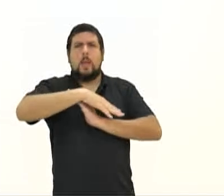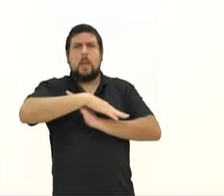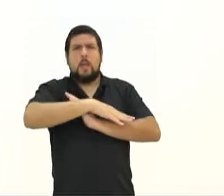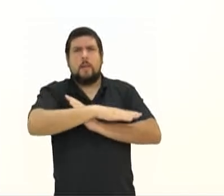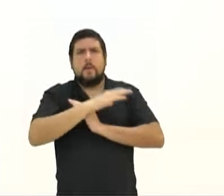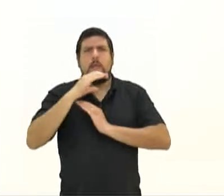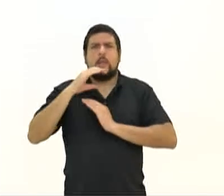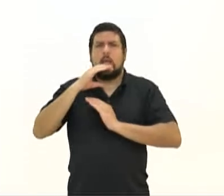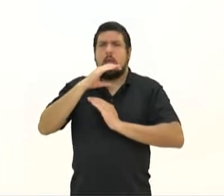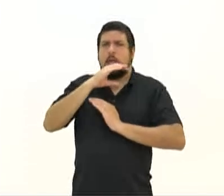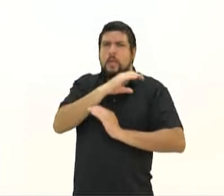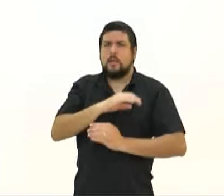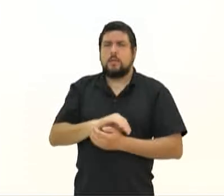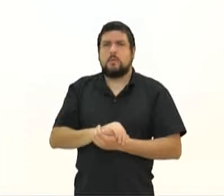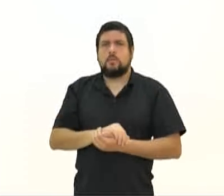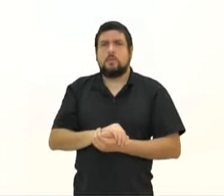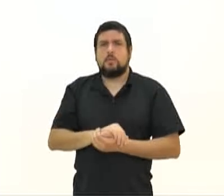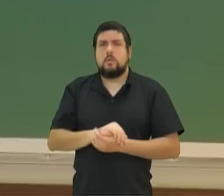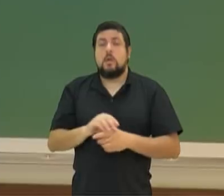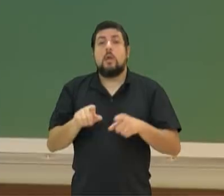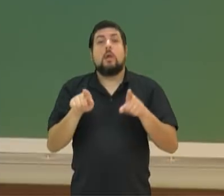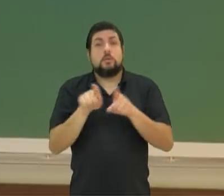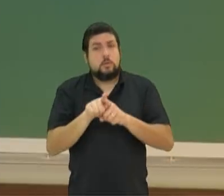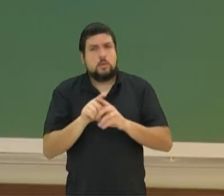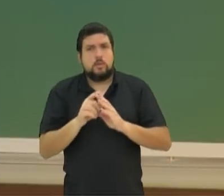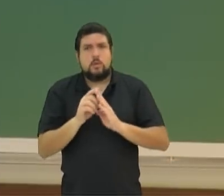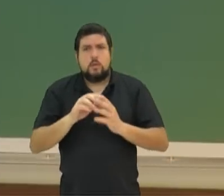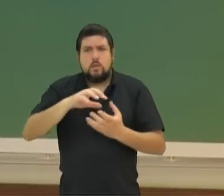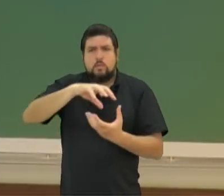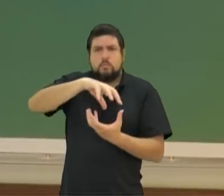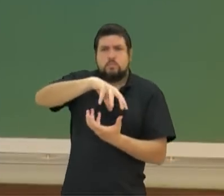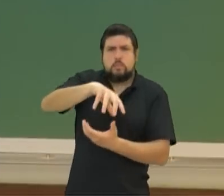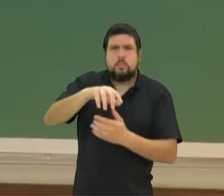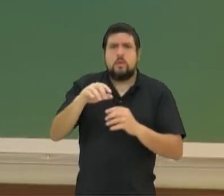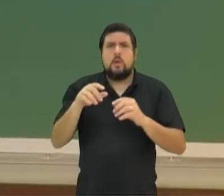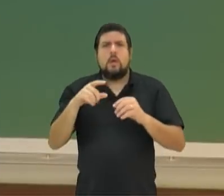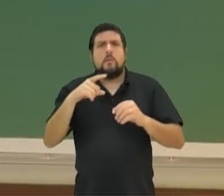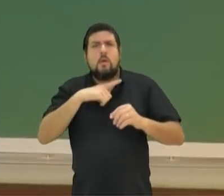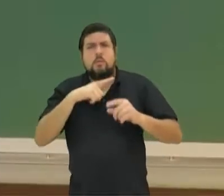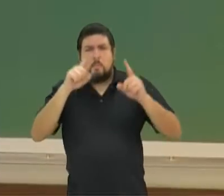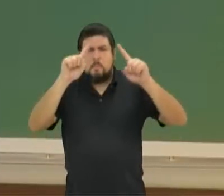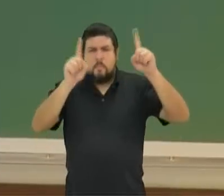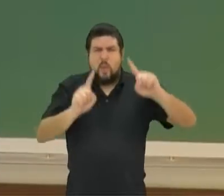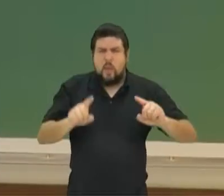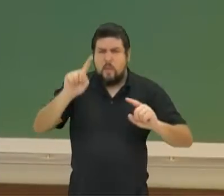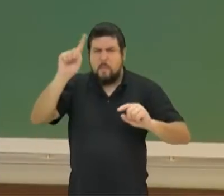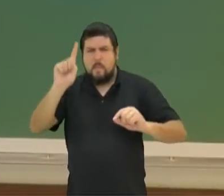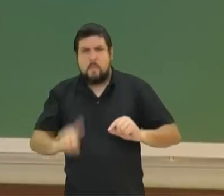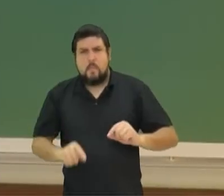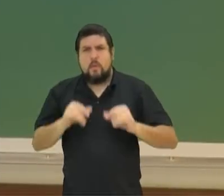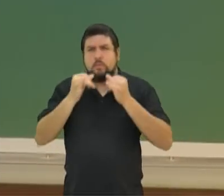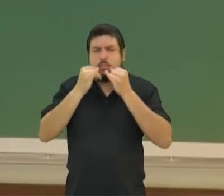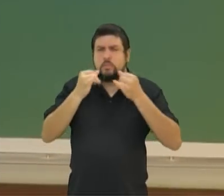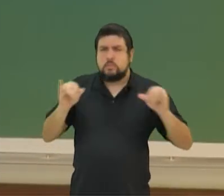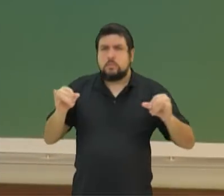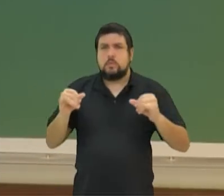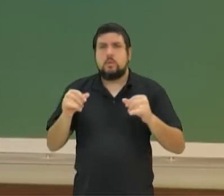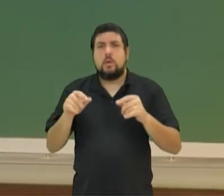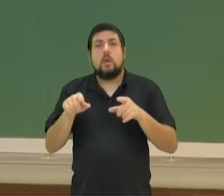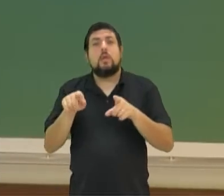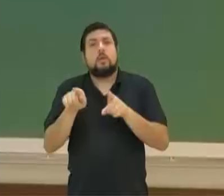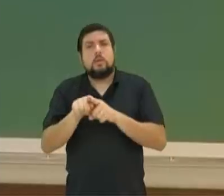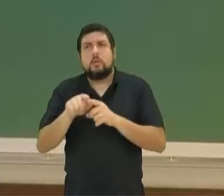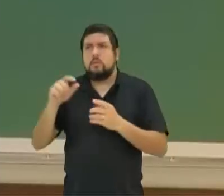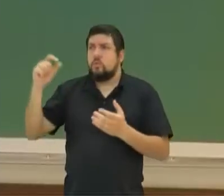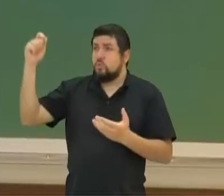planeta. Além disso, o planeta recebeu muitas descargas elétricas e radiação ultravioleta lá do Sol.